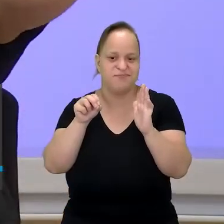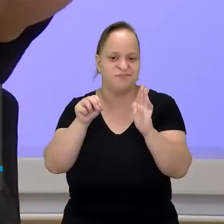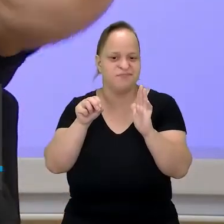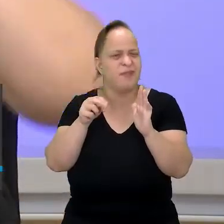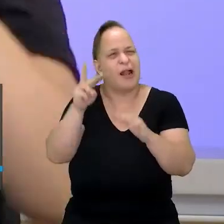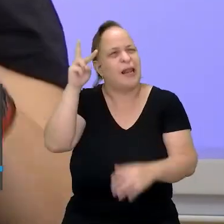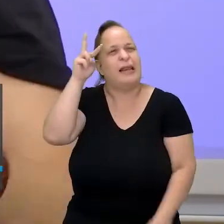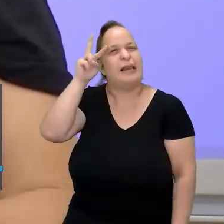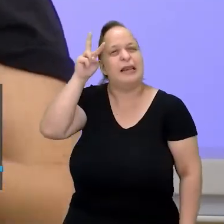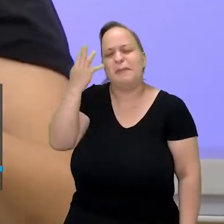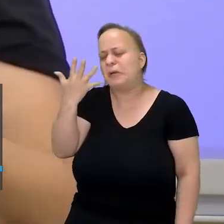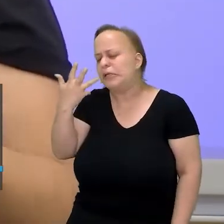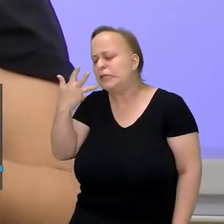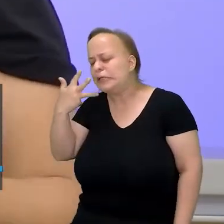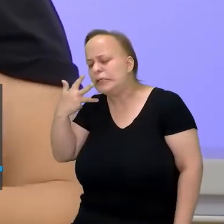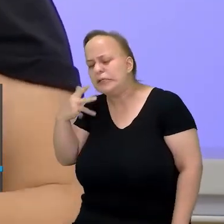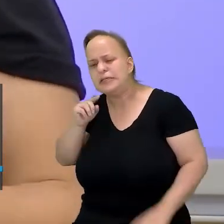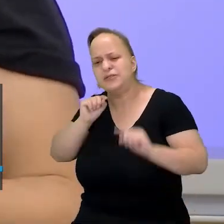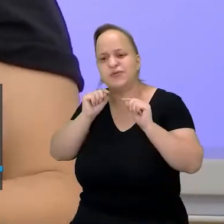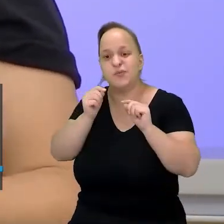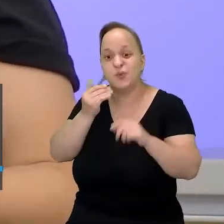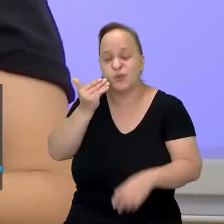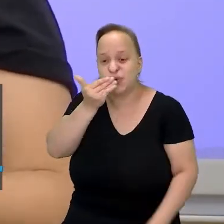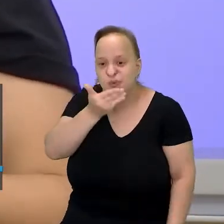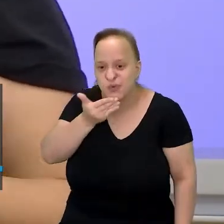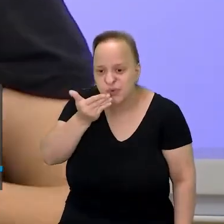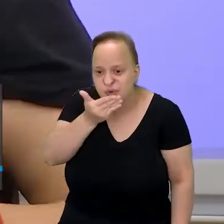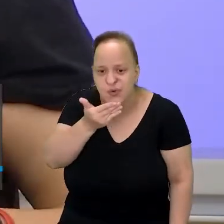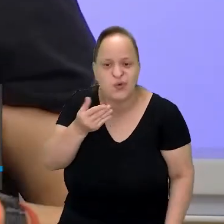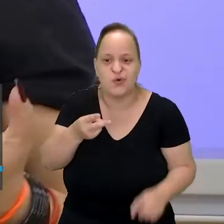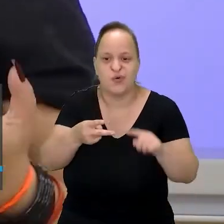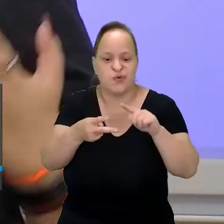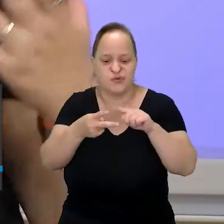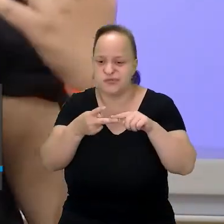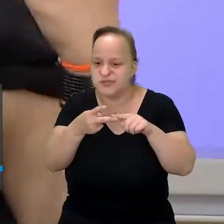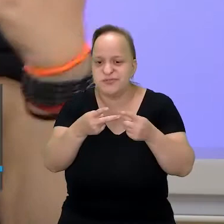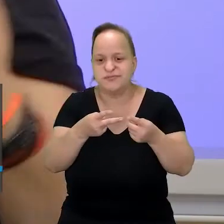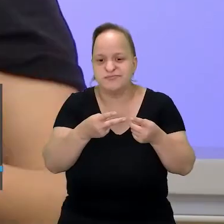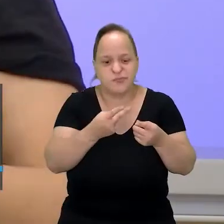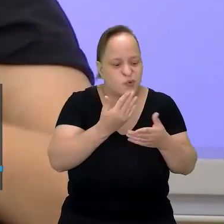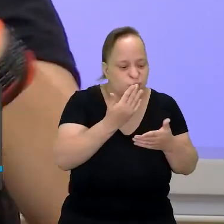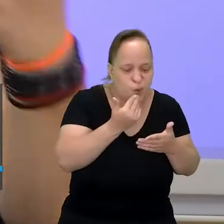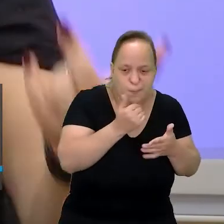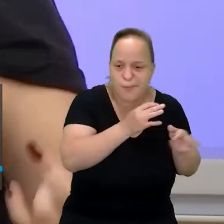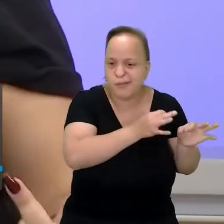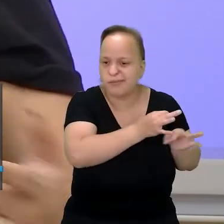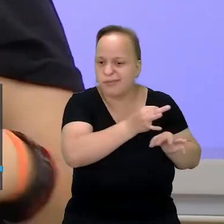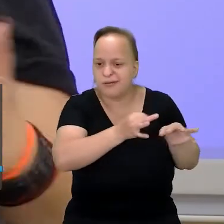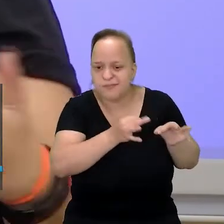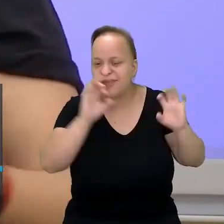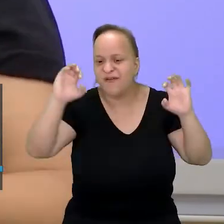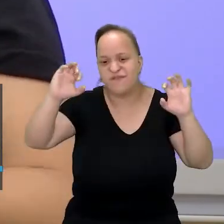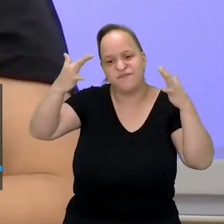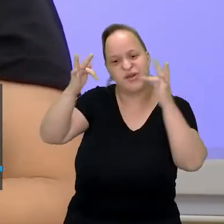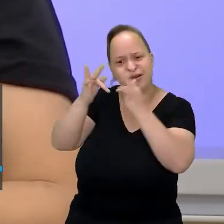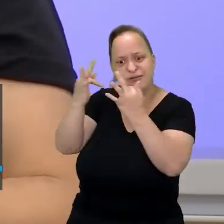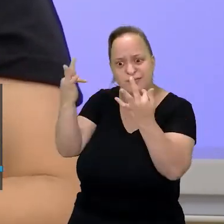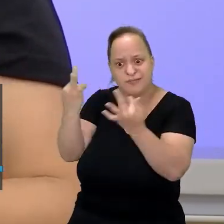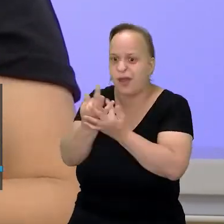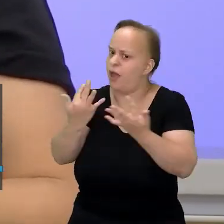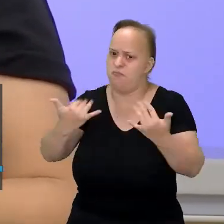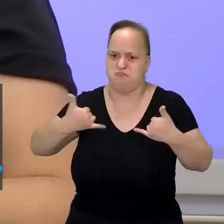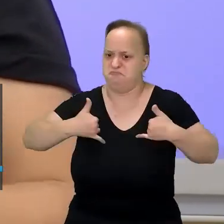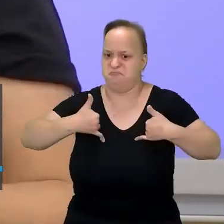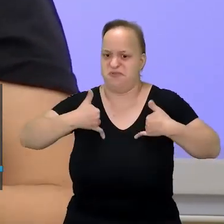te lembra a infância? É um doce, é um prato que alguém fazia. Festa de família. Mano, é aniversário.